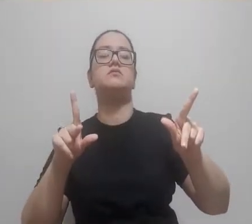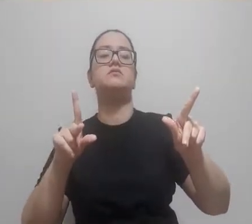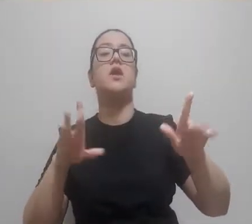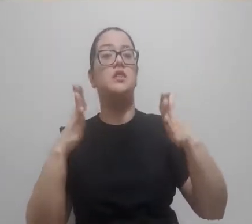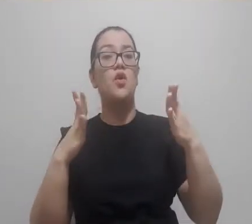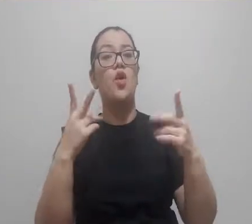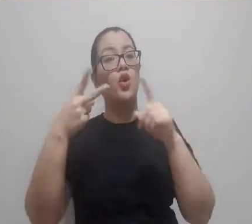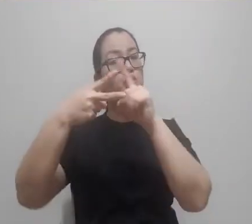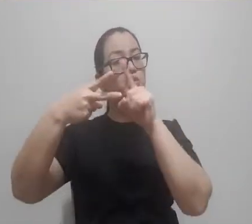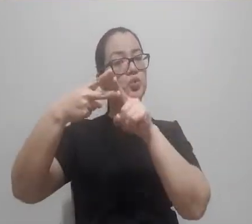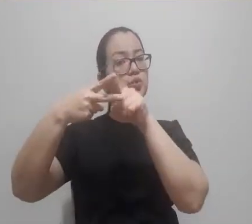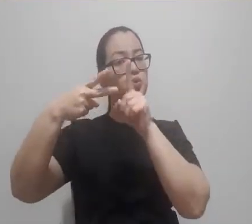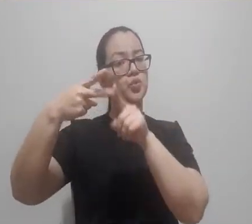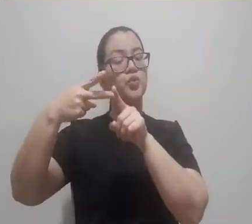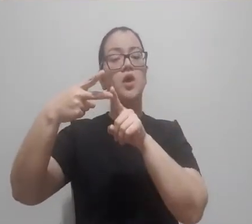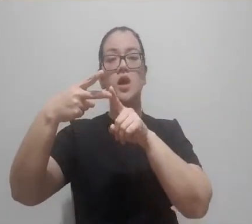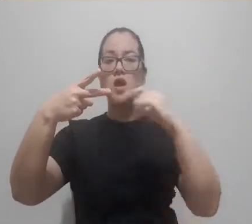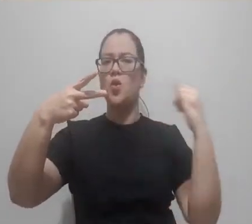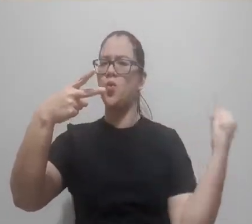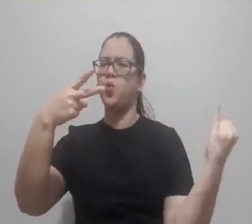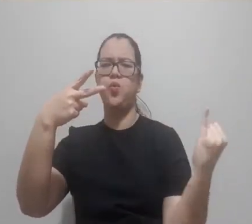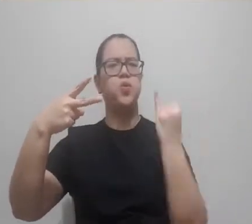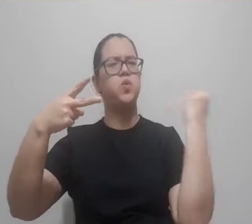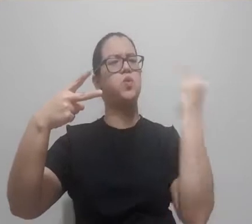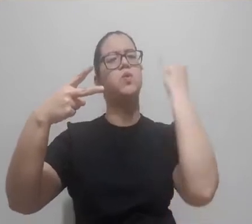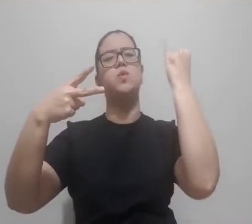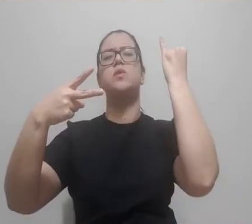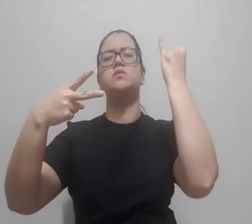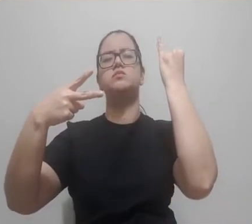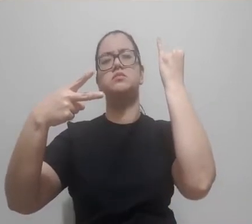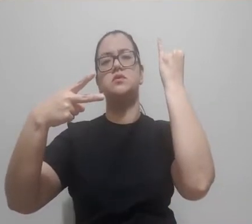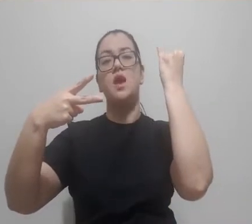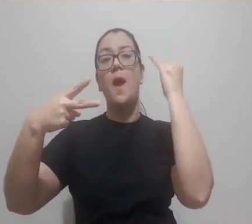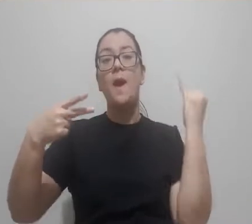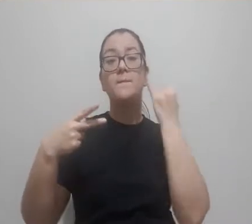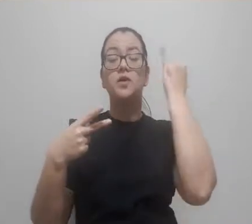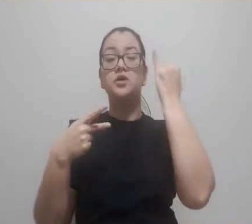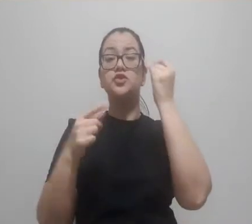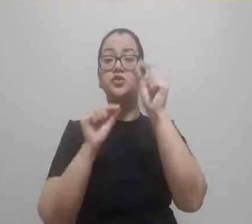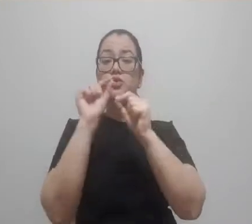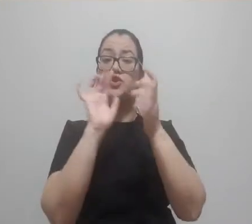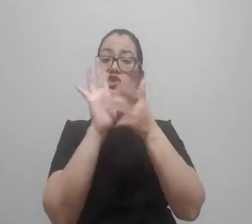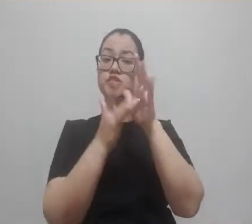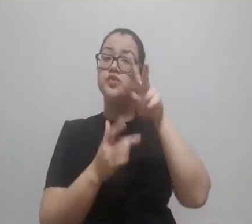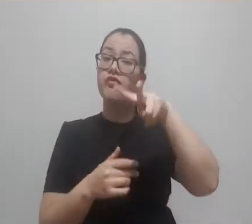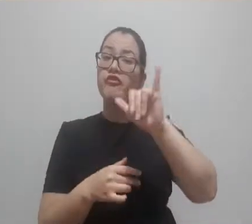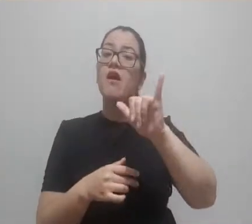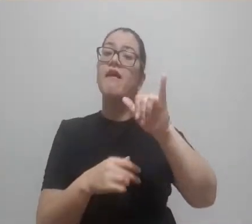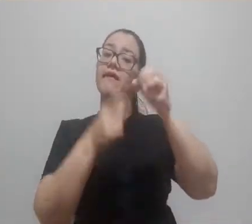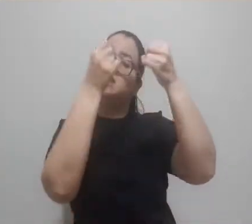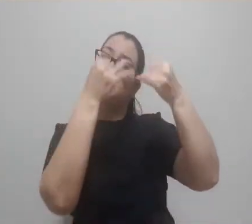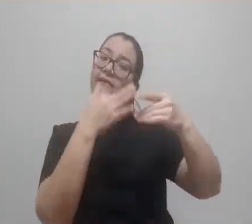nessa introdução. Tá? Então ele faz isso aqui, é importante para o que ele vai dizer mais lá na frente. Então por que ele agiu desse modo? Veja